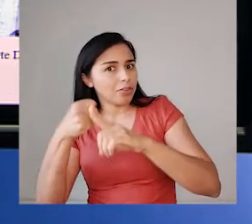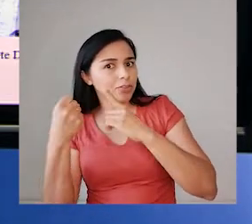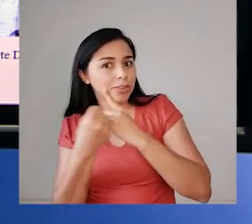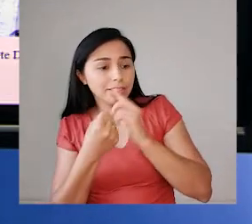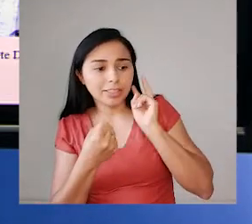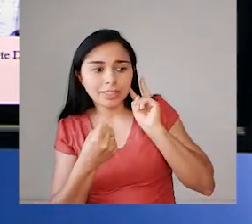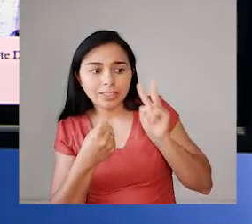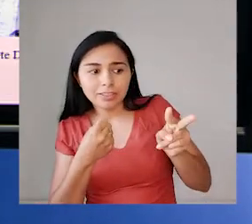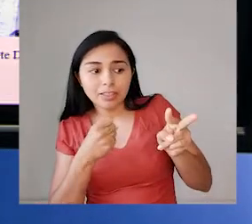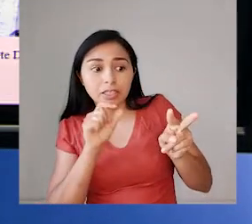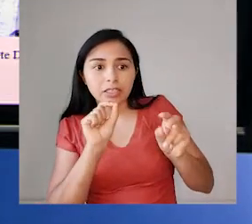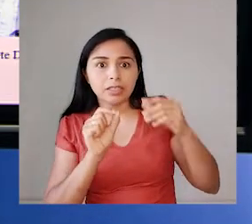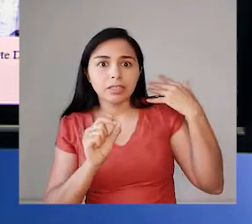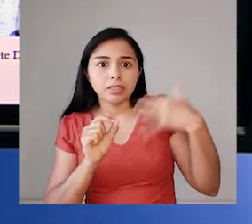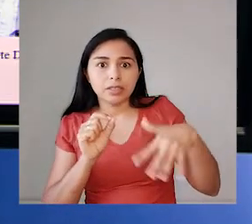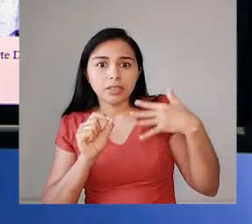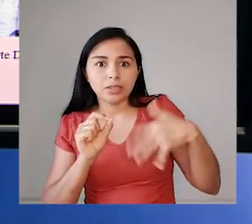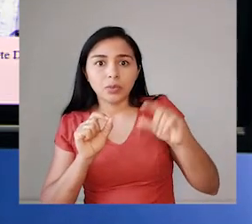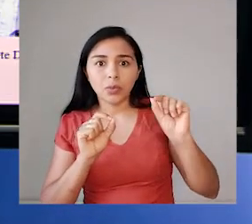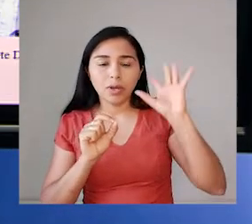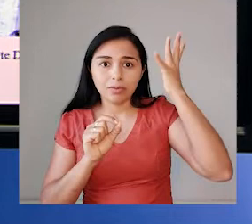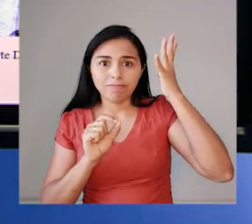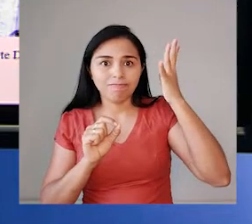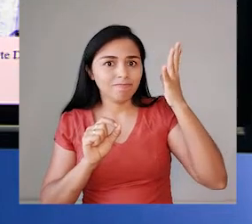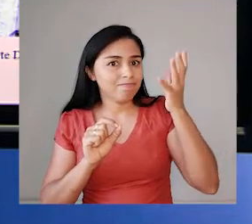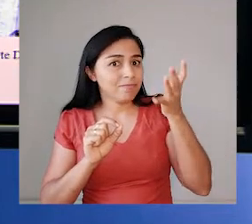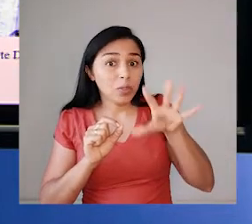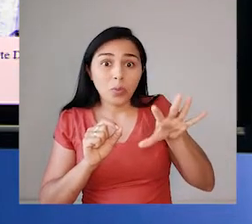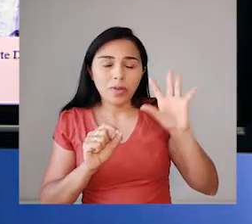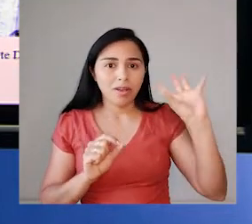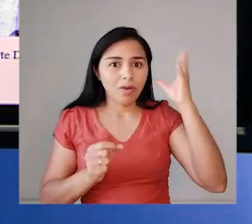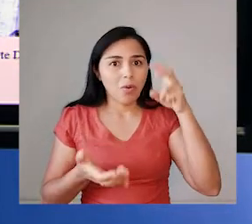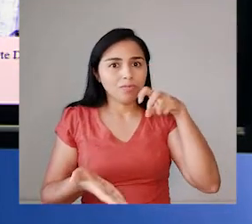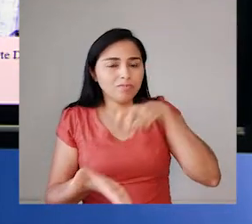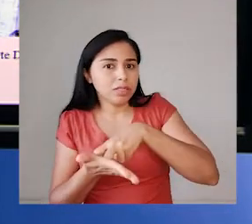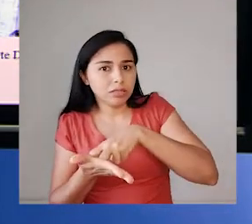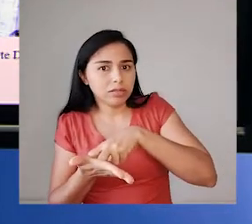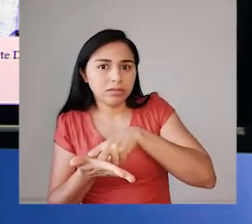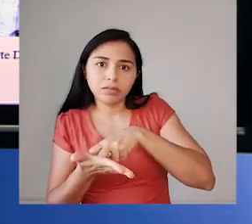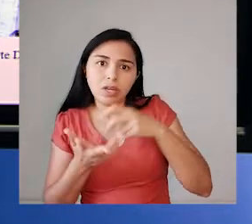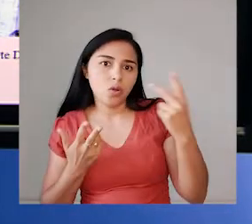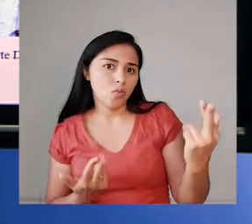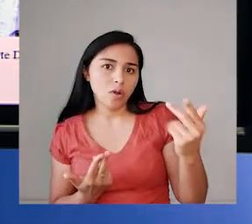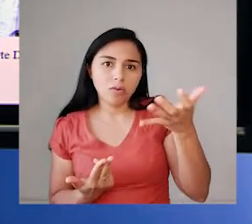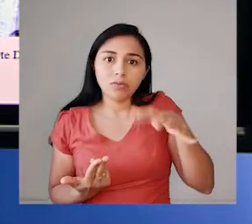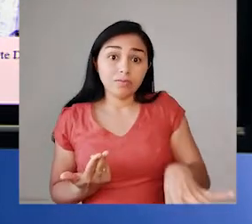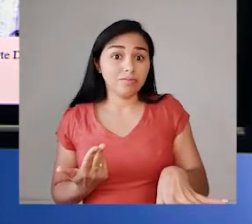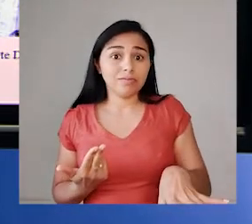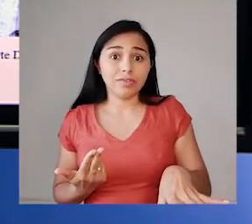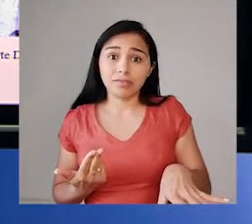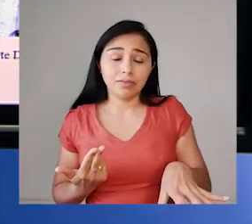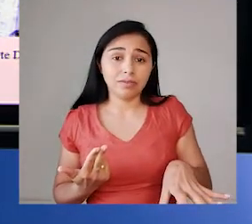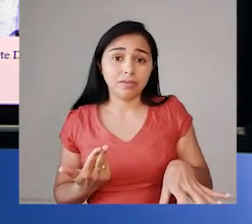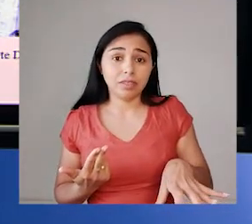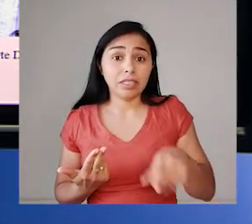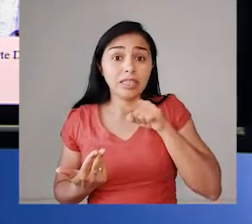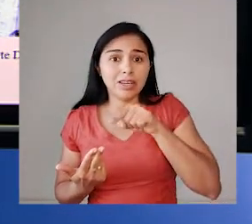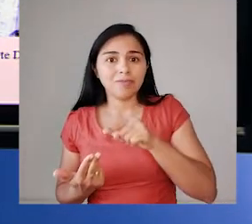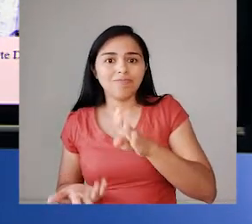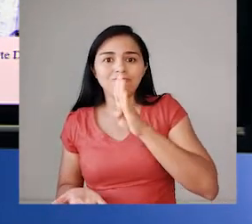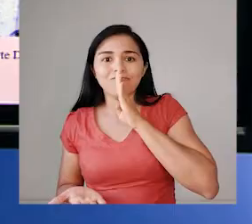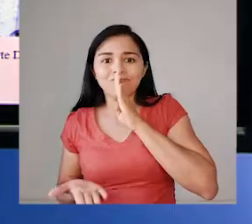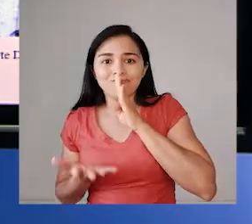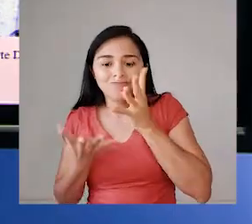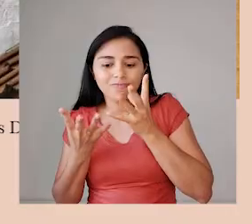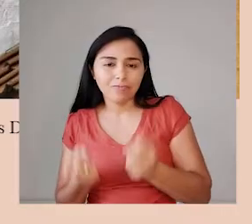que não cometeu o algo errado, o ato errado, mas que poderia fazer, que poderia